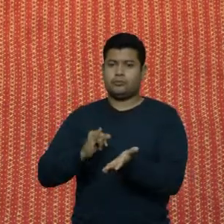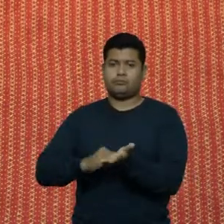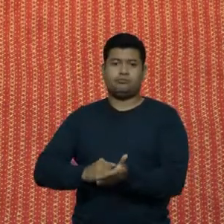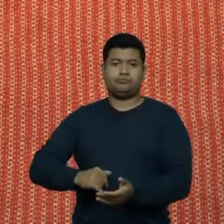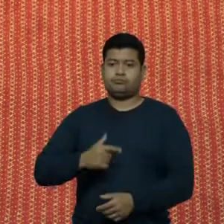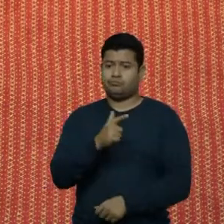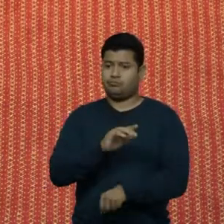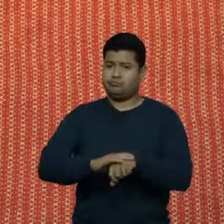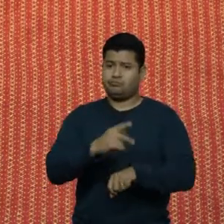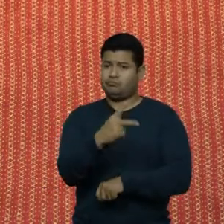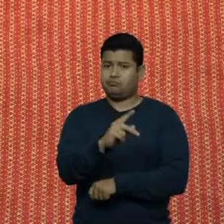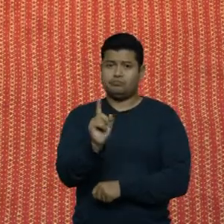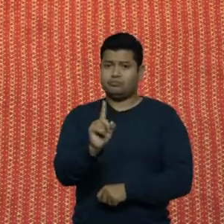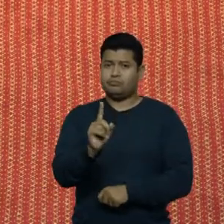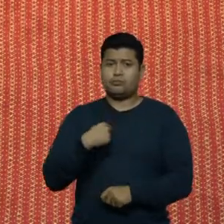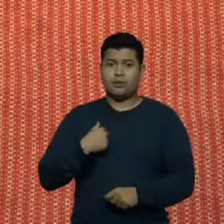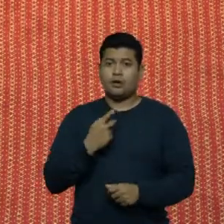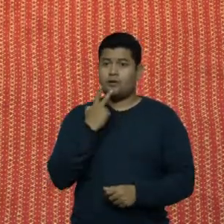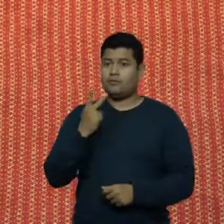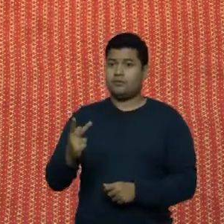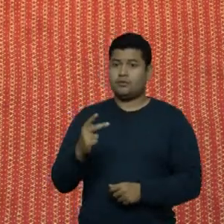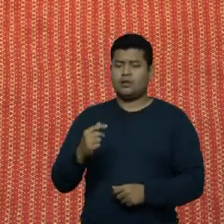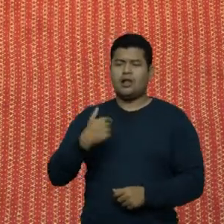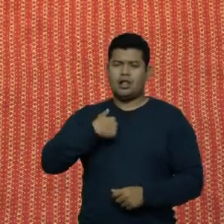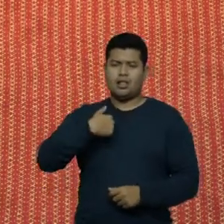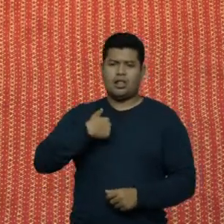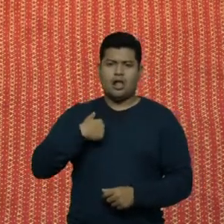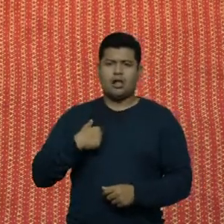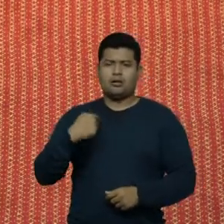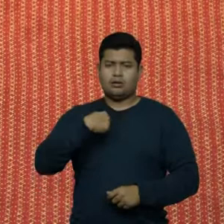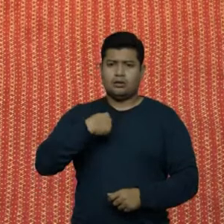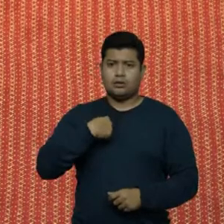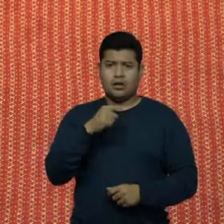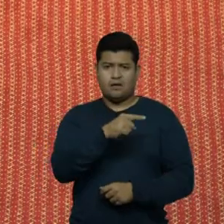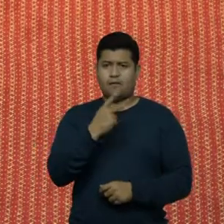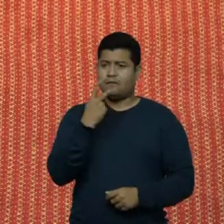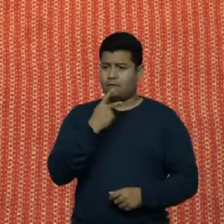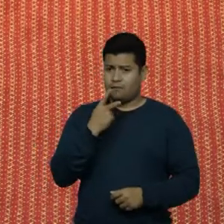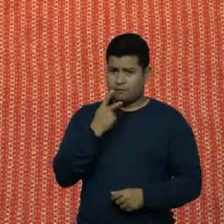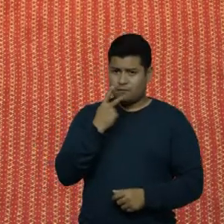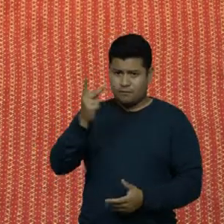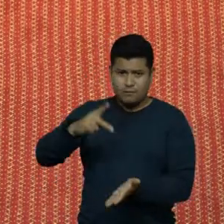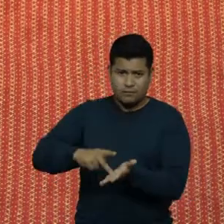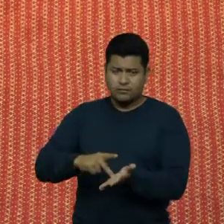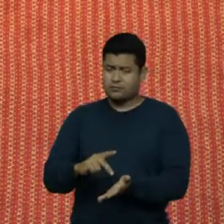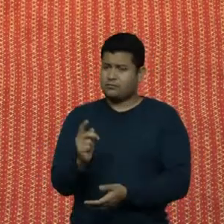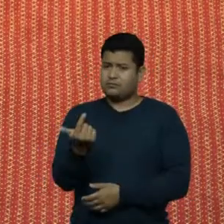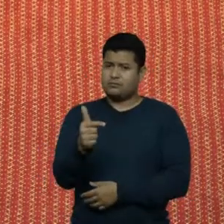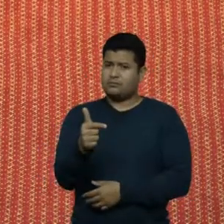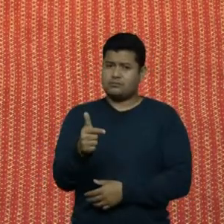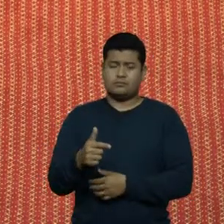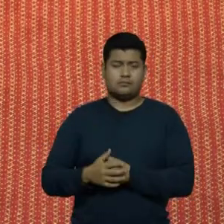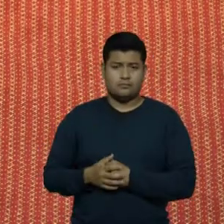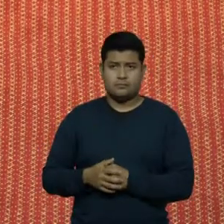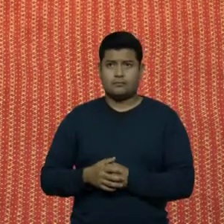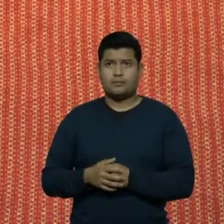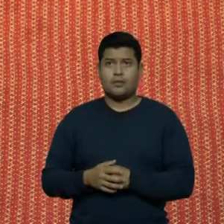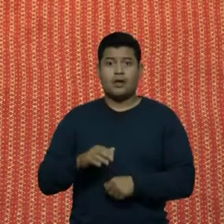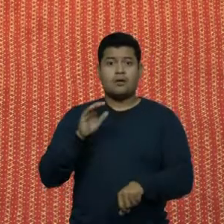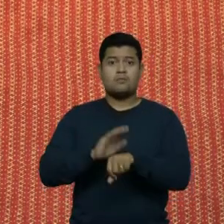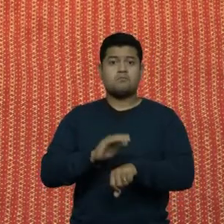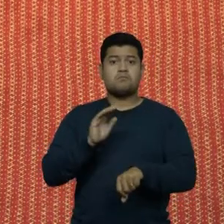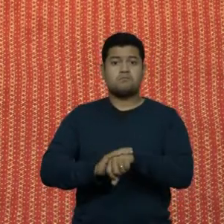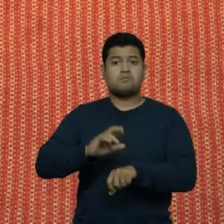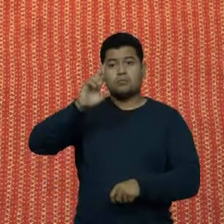Quem Disse para vocês que têm não está falando a verdade é isso é prerrogativa